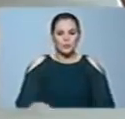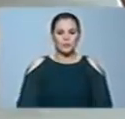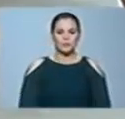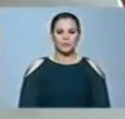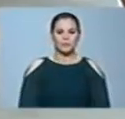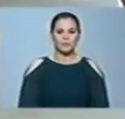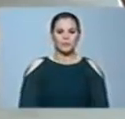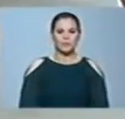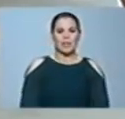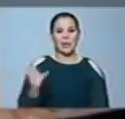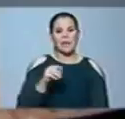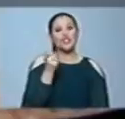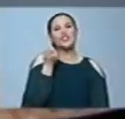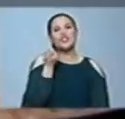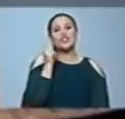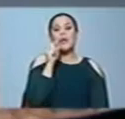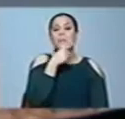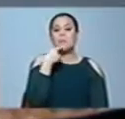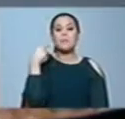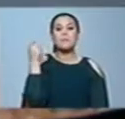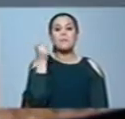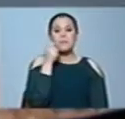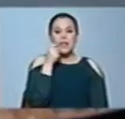mais um pedacinho de mel